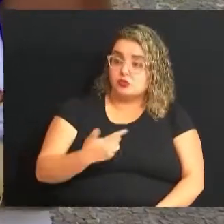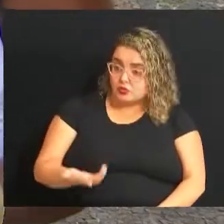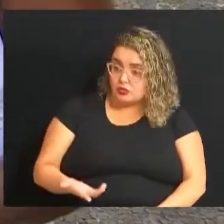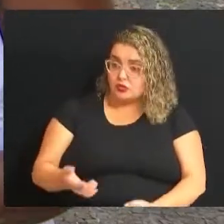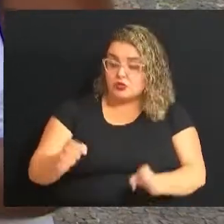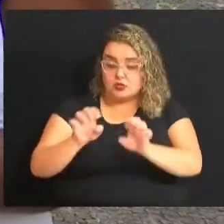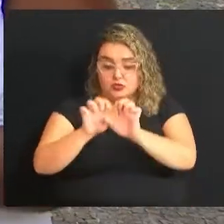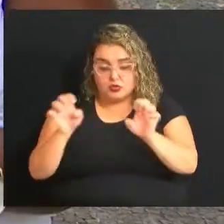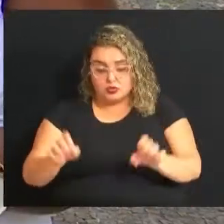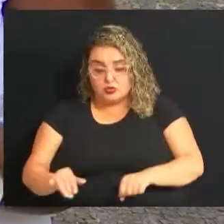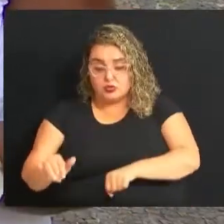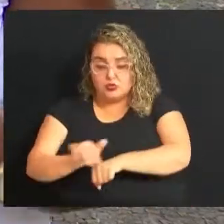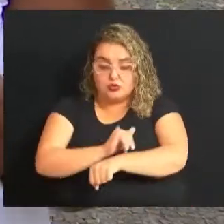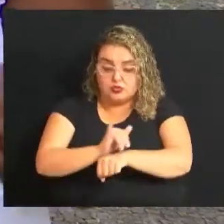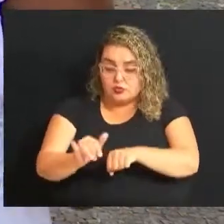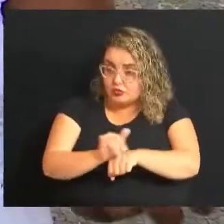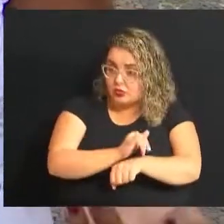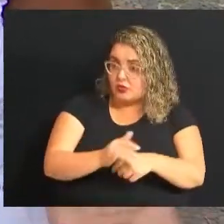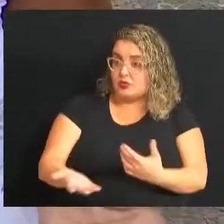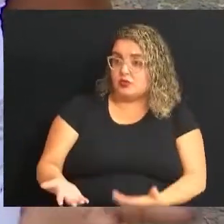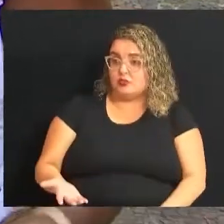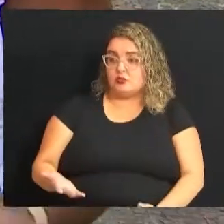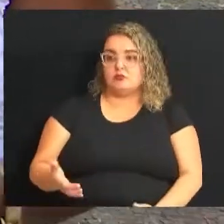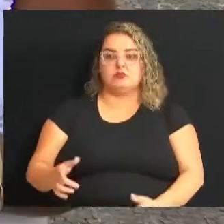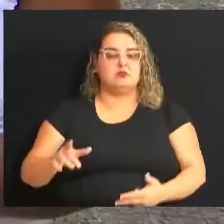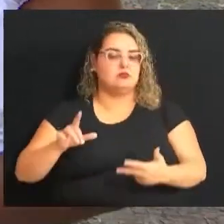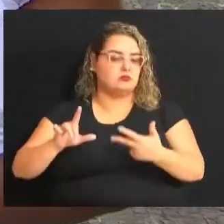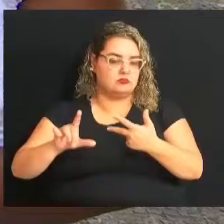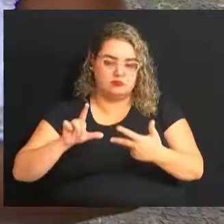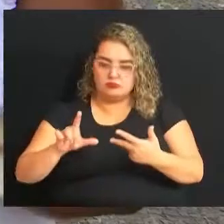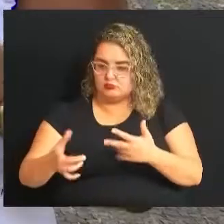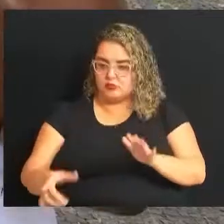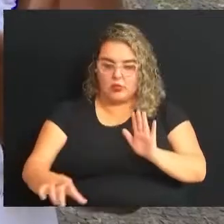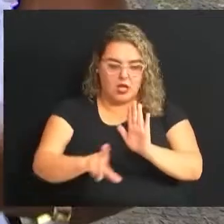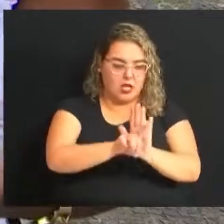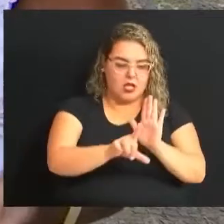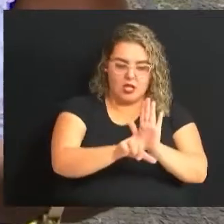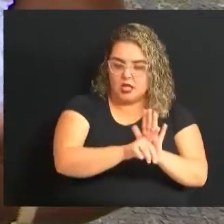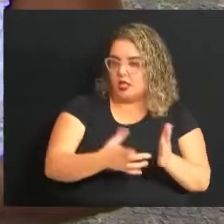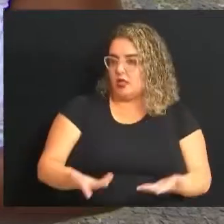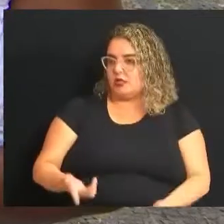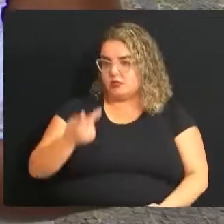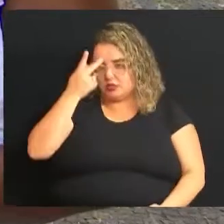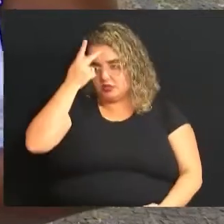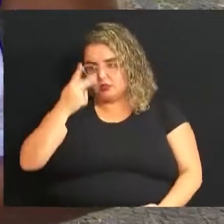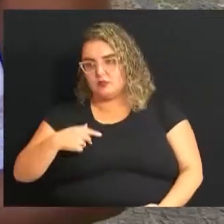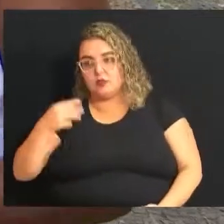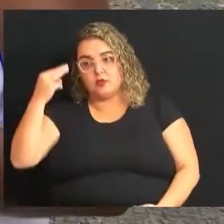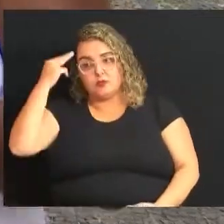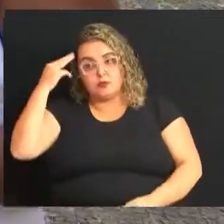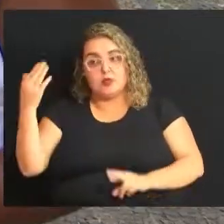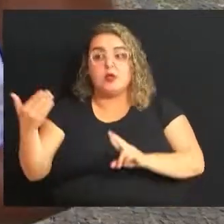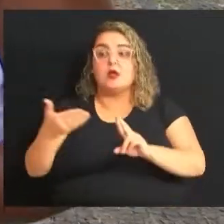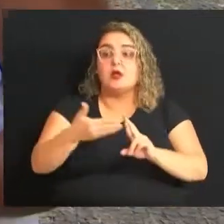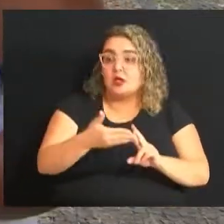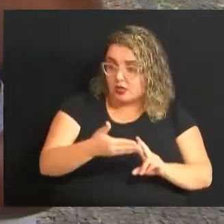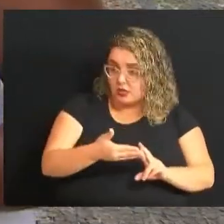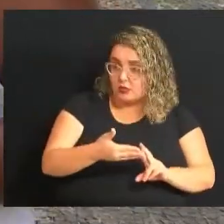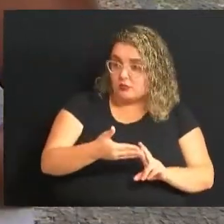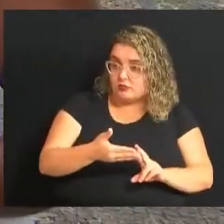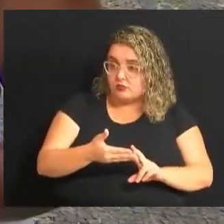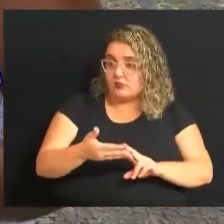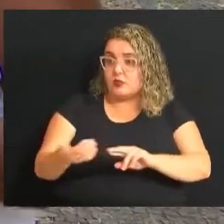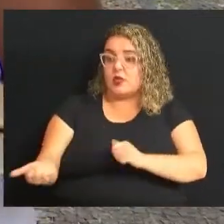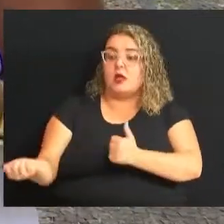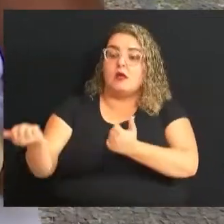estruturas e ferramentas, seja no âmbito da legislação, seja no âmbito da própria memória e da representatividade, recolocando